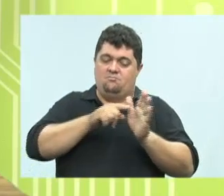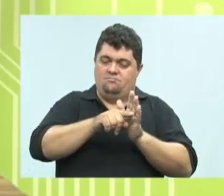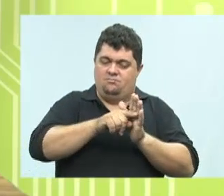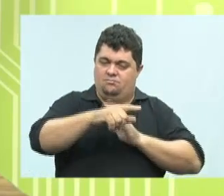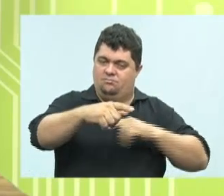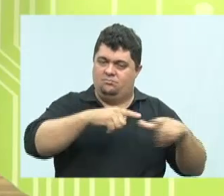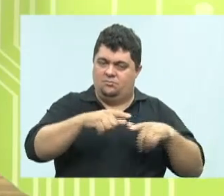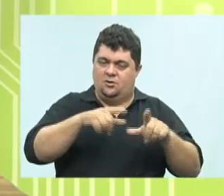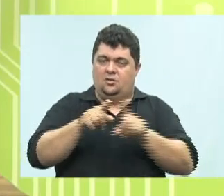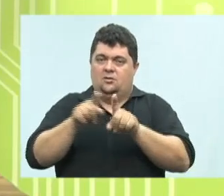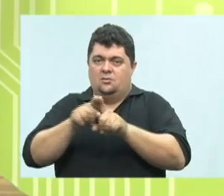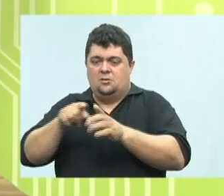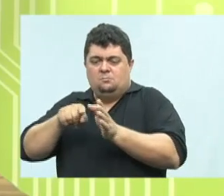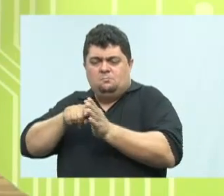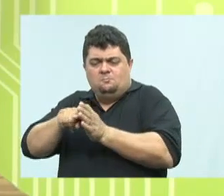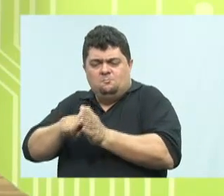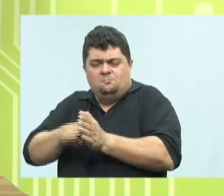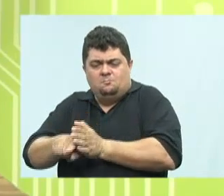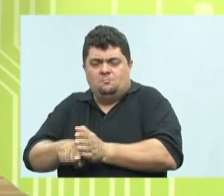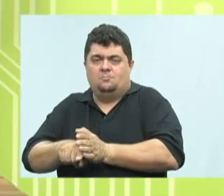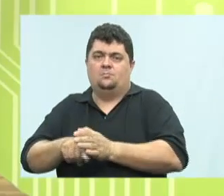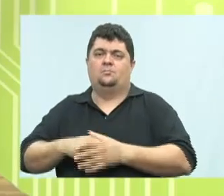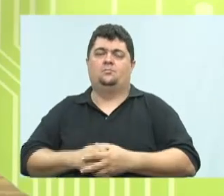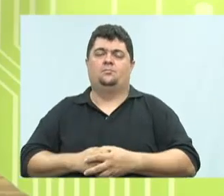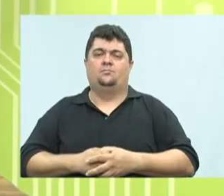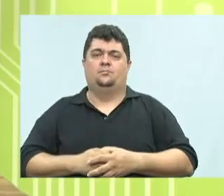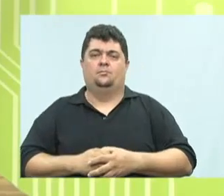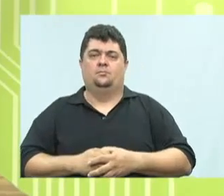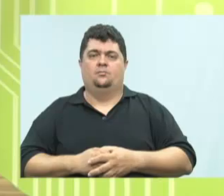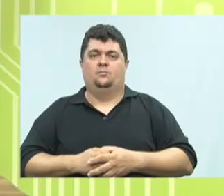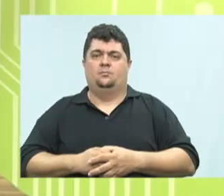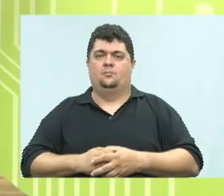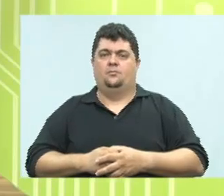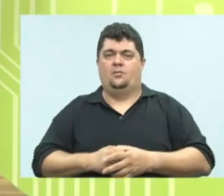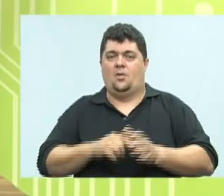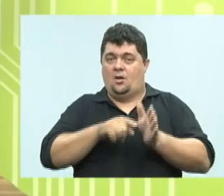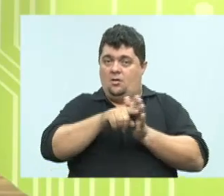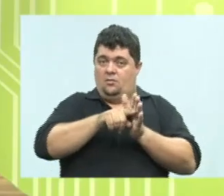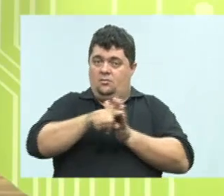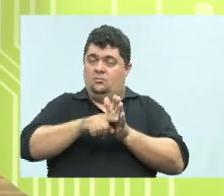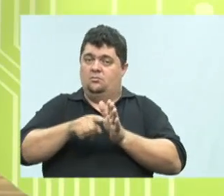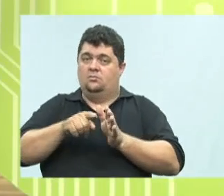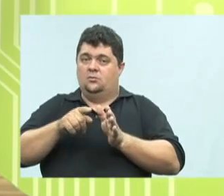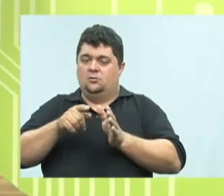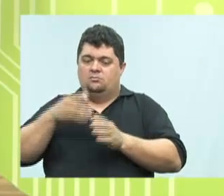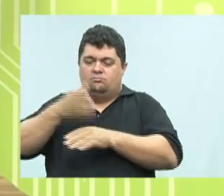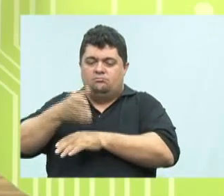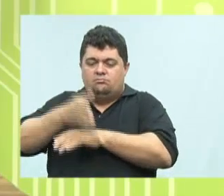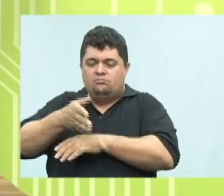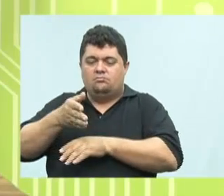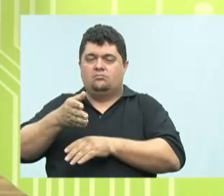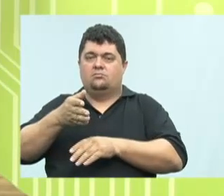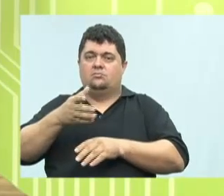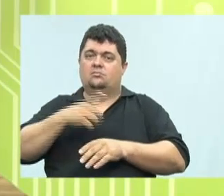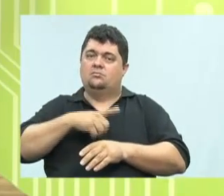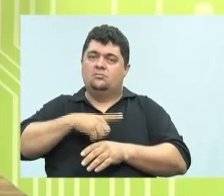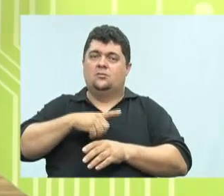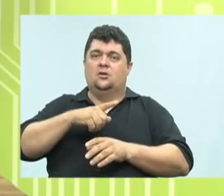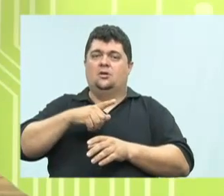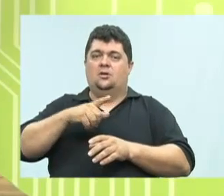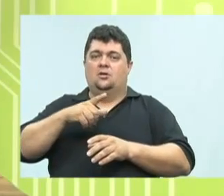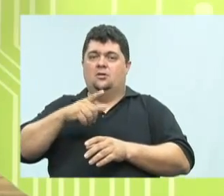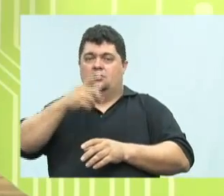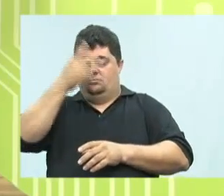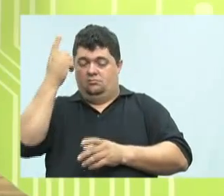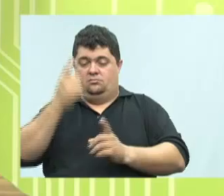pesquisa intervenção e a pesquisa participante. Então, na pesquisa participante, você tem a participação